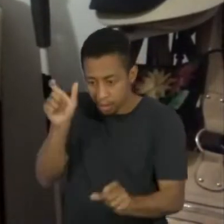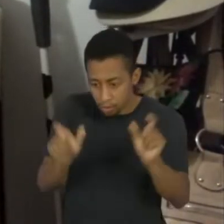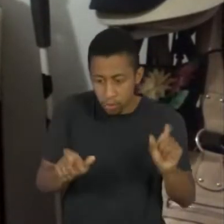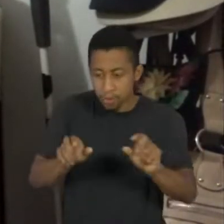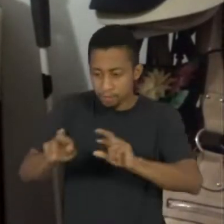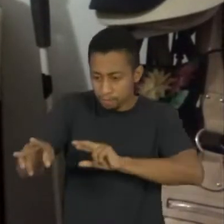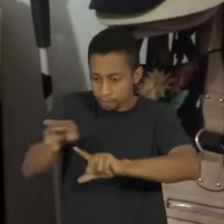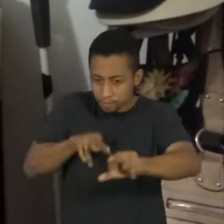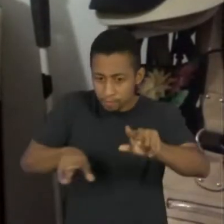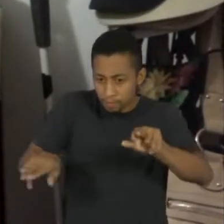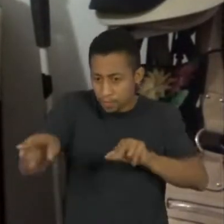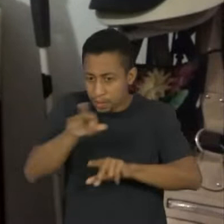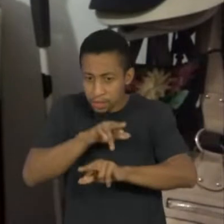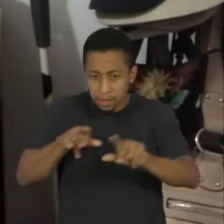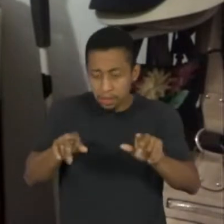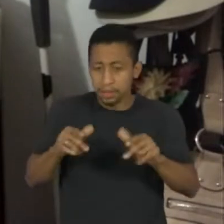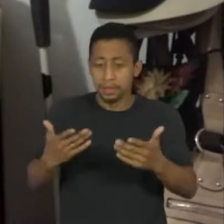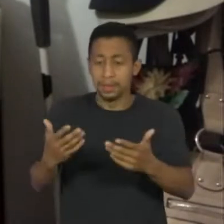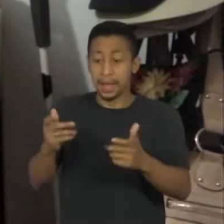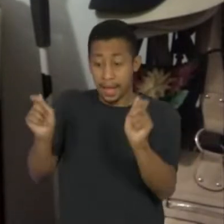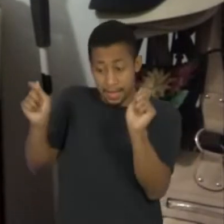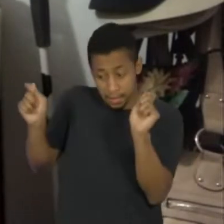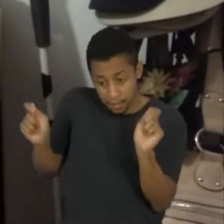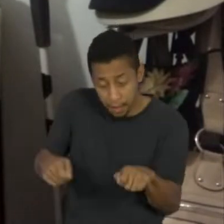determinam seus caráteres, suas capacidades,